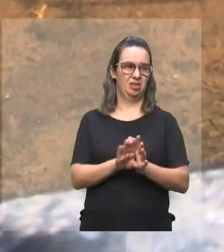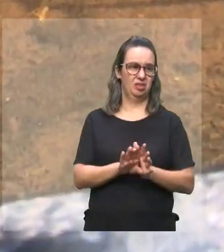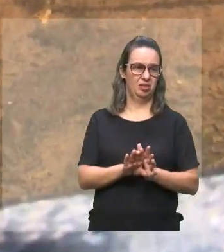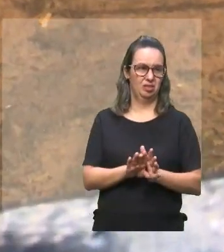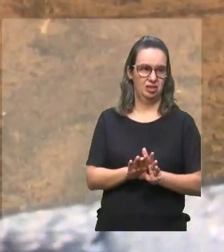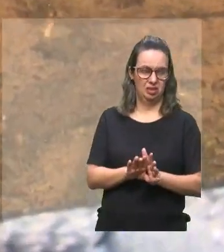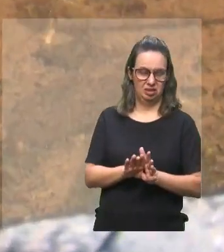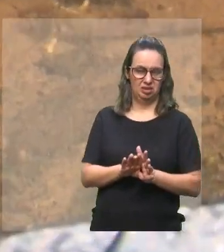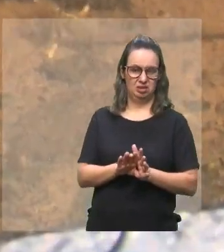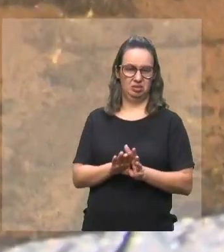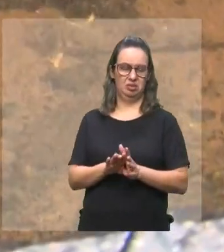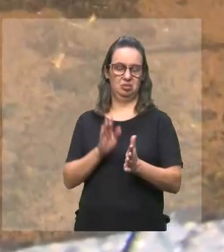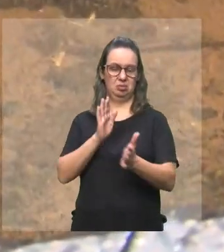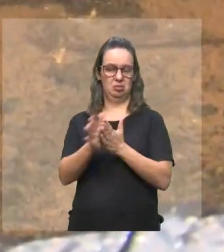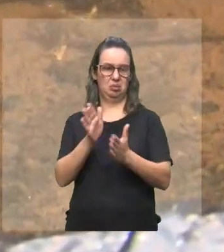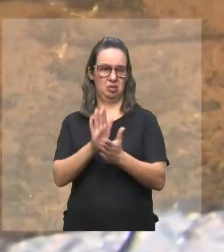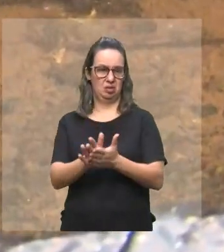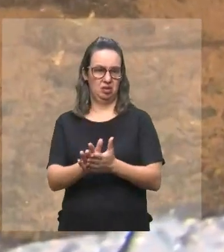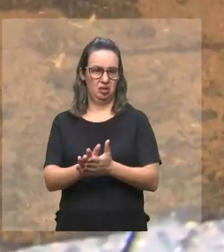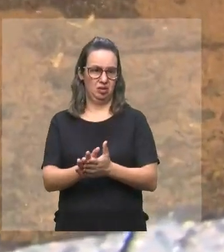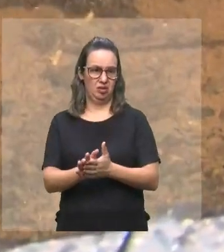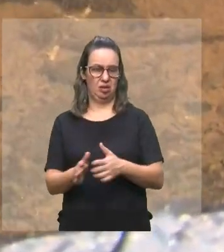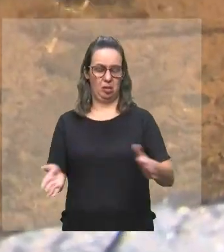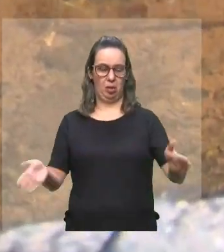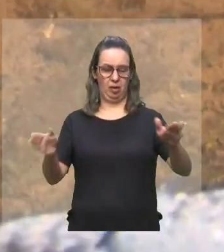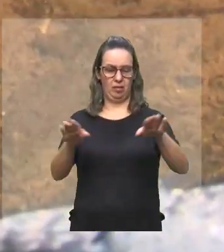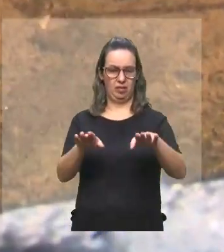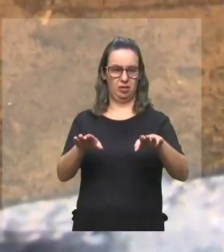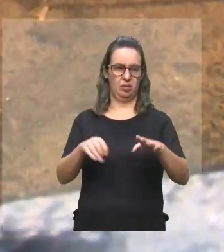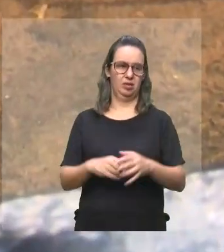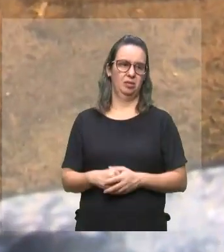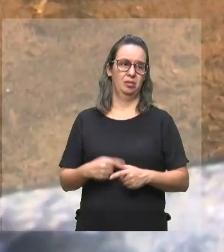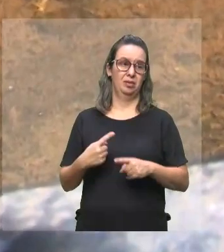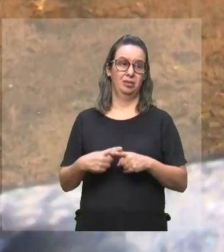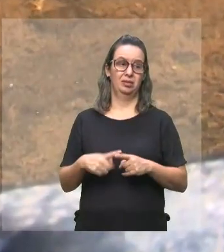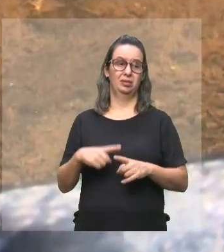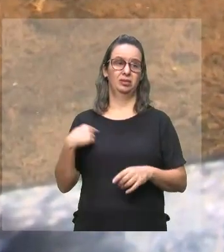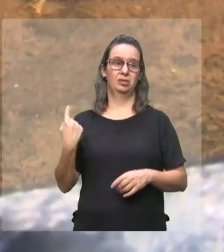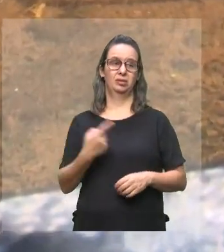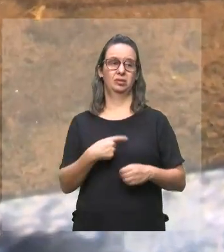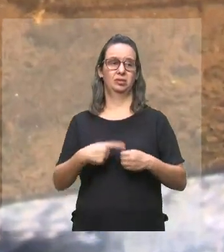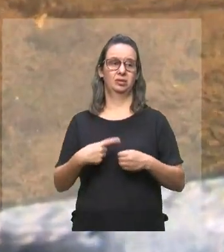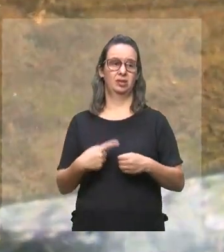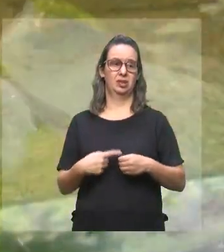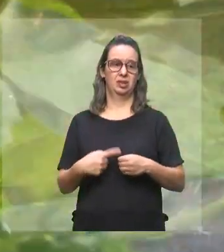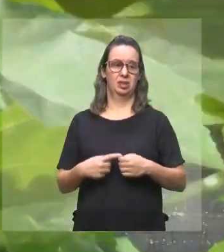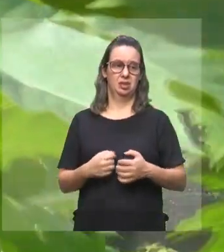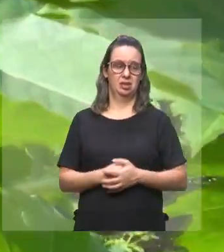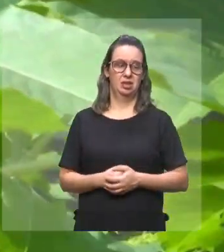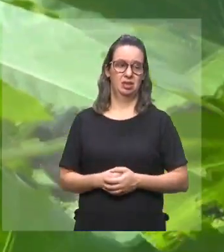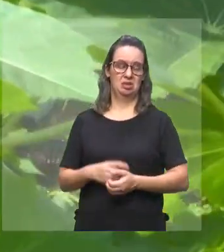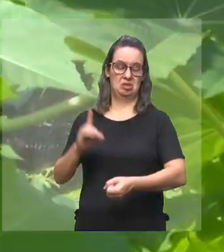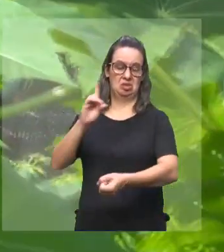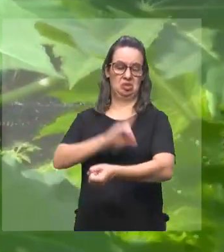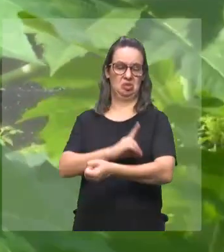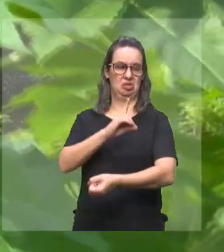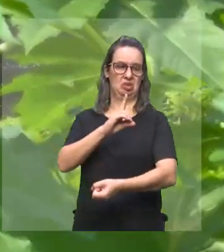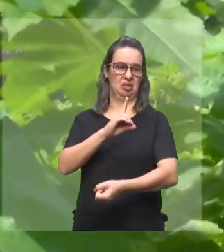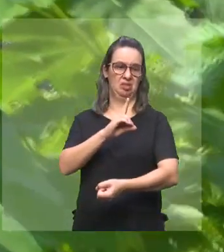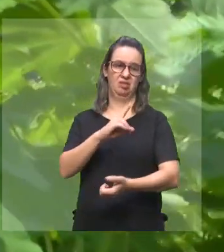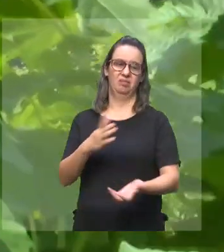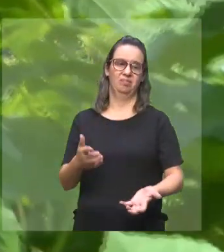daquelas larvinhas. A nossa cidade está com surto de dengue. E se o prefeito não cuida dos locais que é